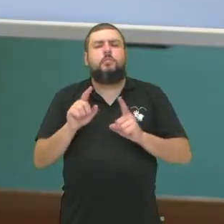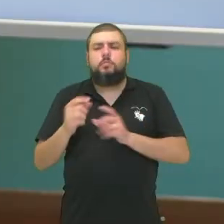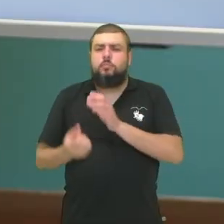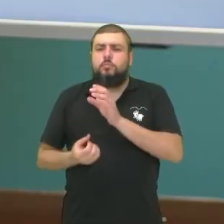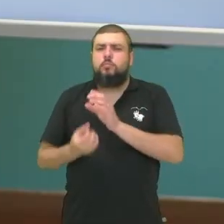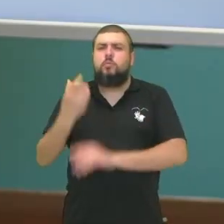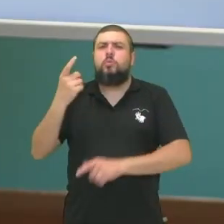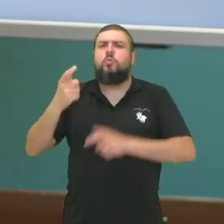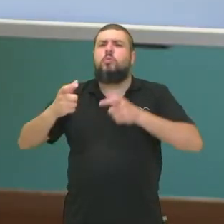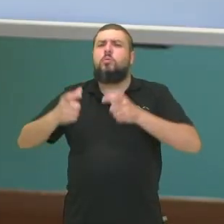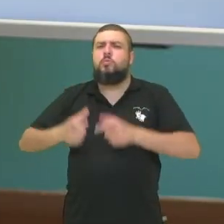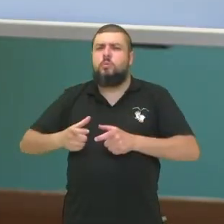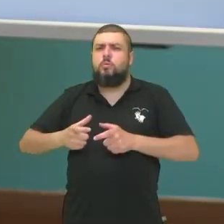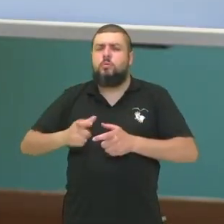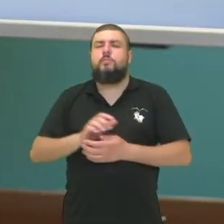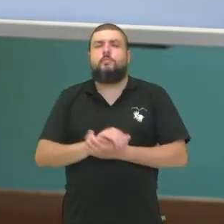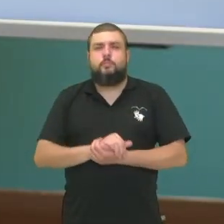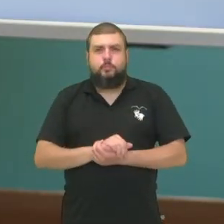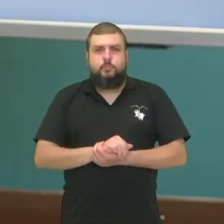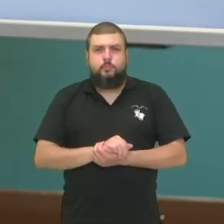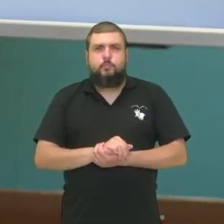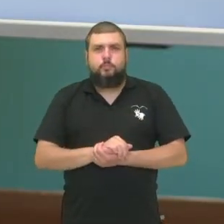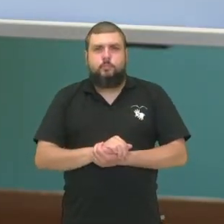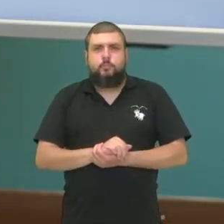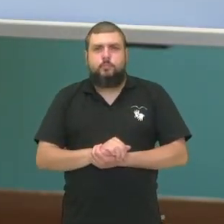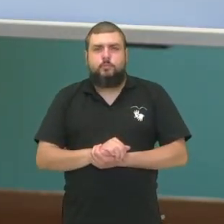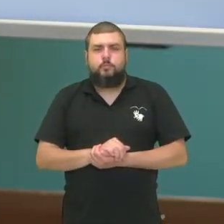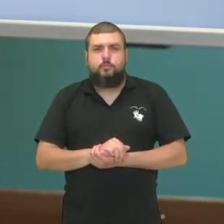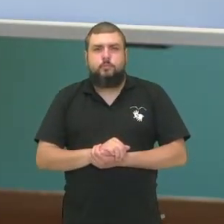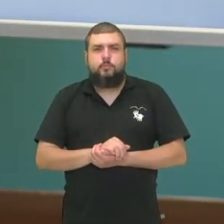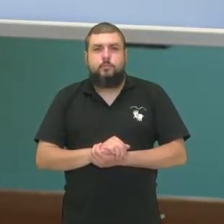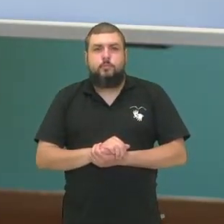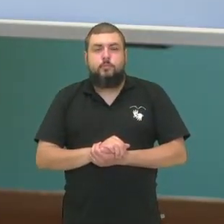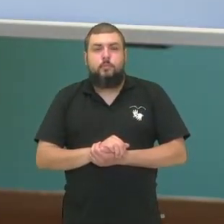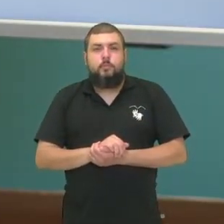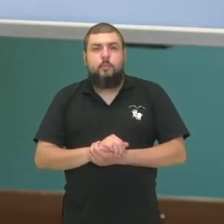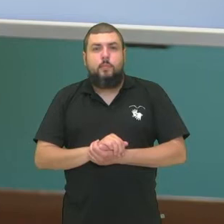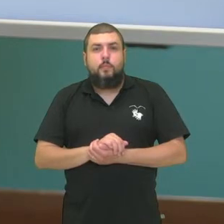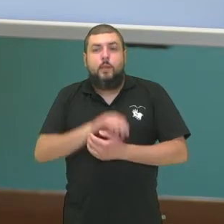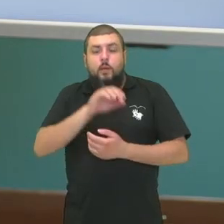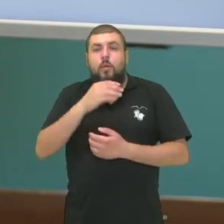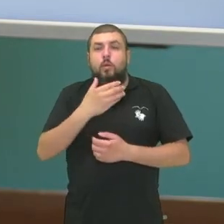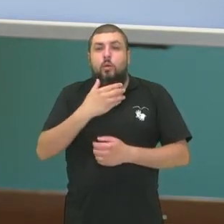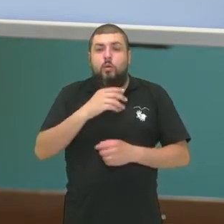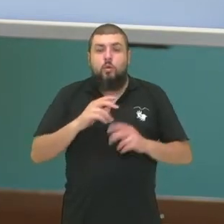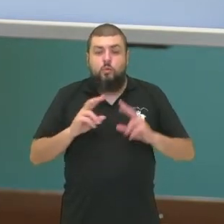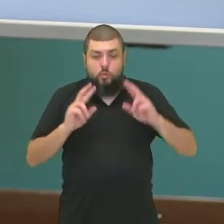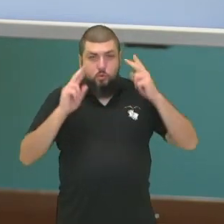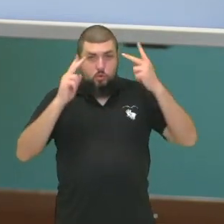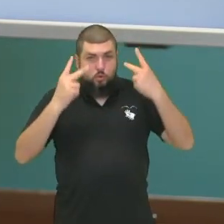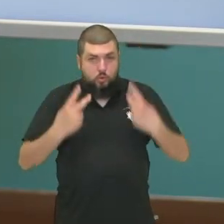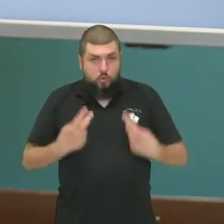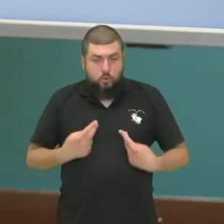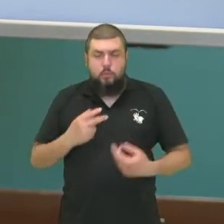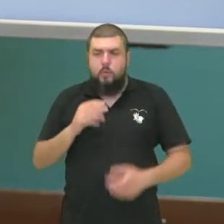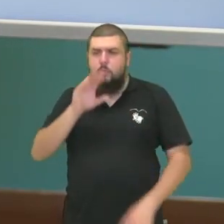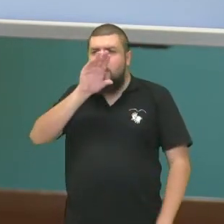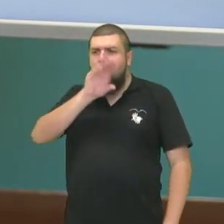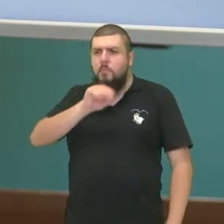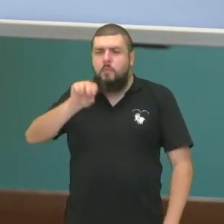então. Antes de desenvolver a linguagem oral, o homem utilizava a